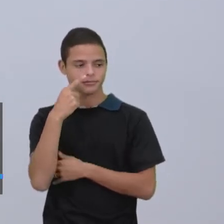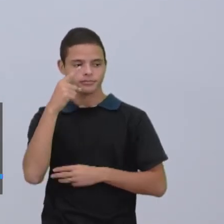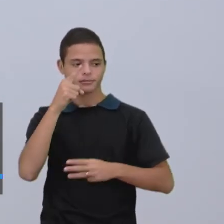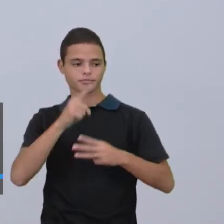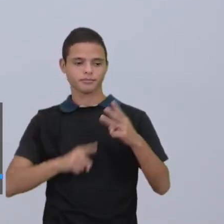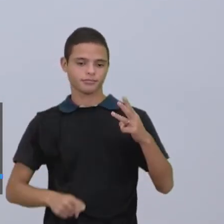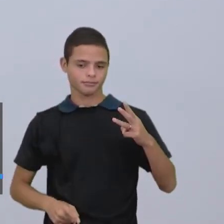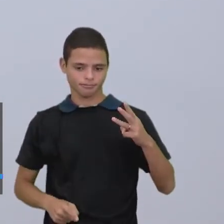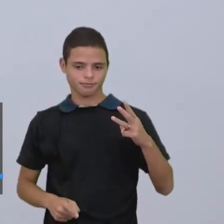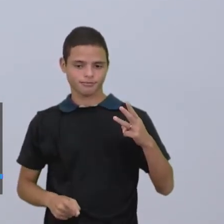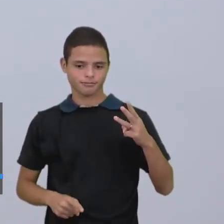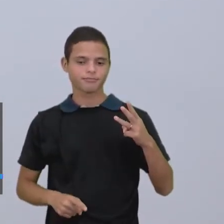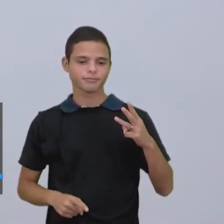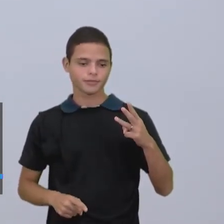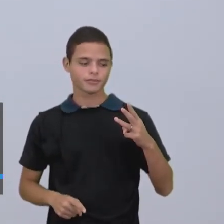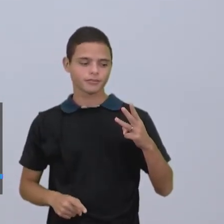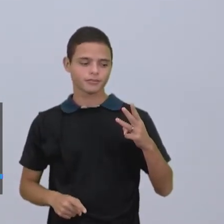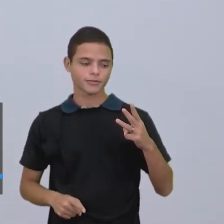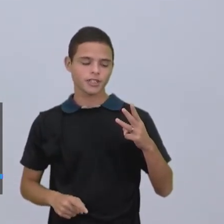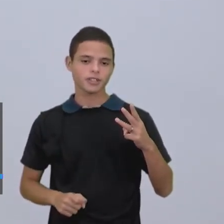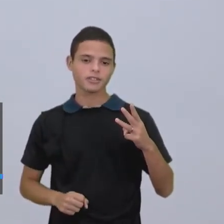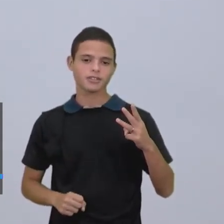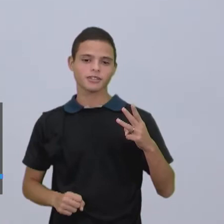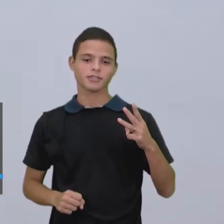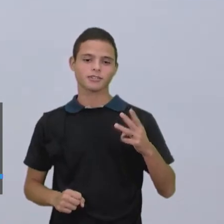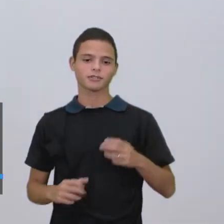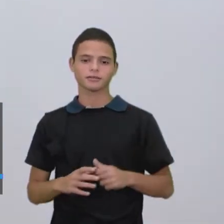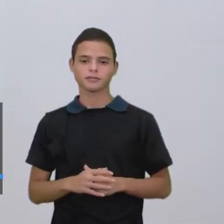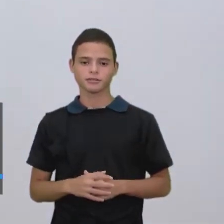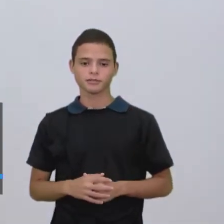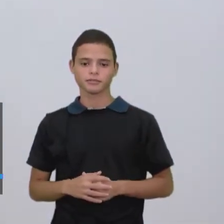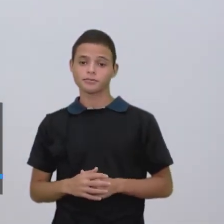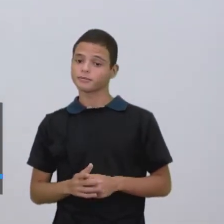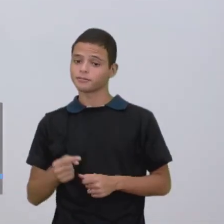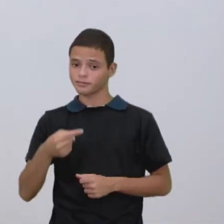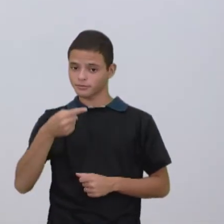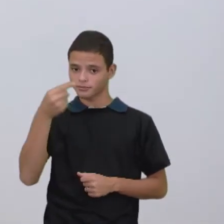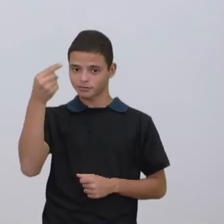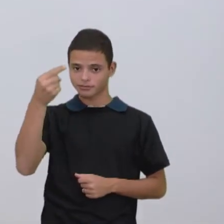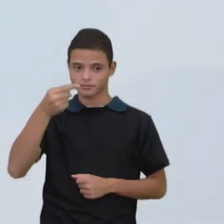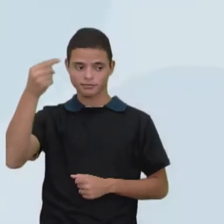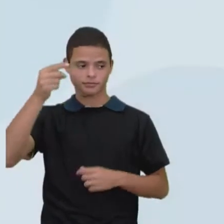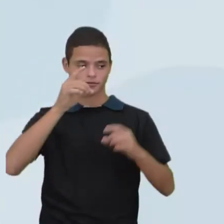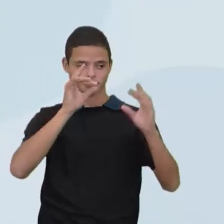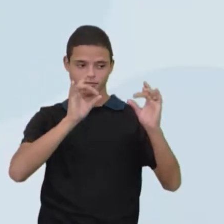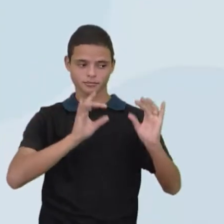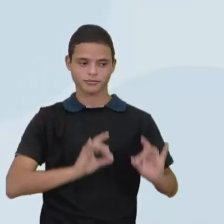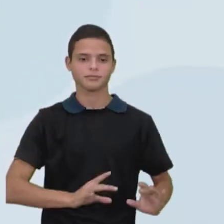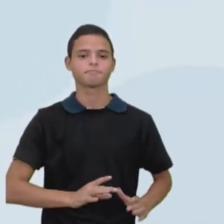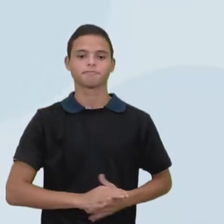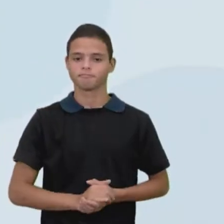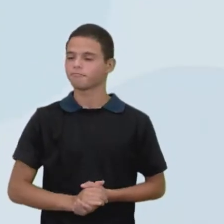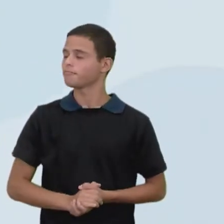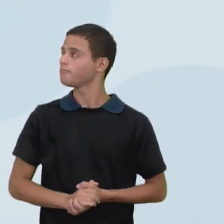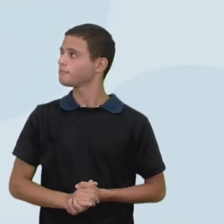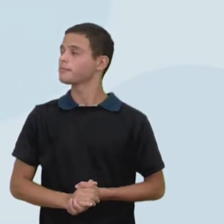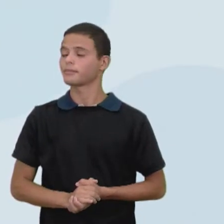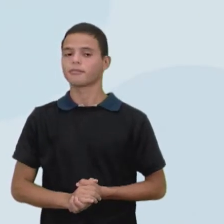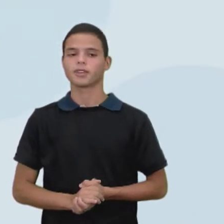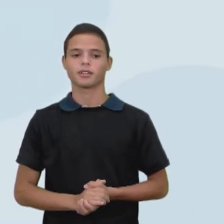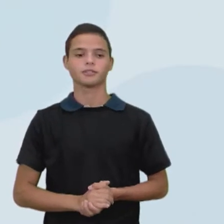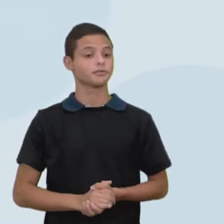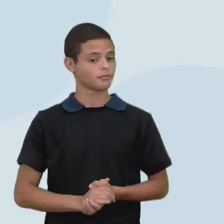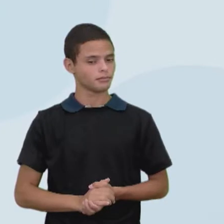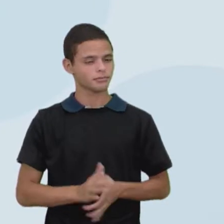as técnicas? 3 técnicas. Oh, meu Deus. Vamos lá. Primeira técnica, então, ela chama o quê? É amostragem casual